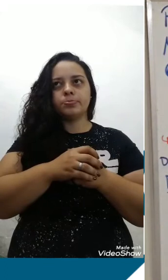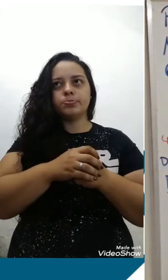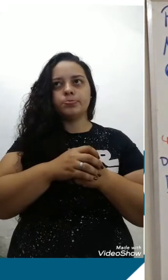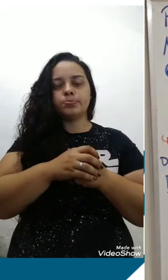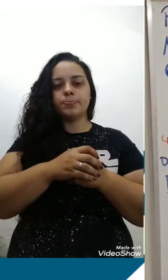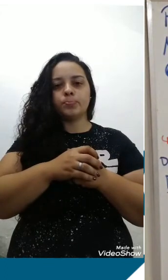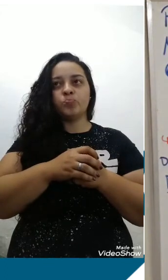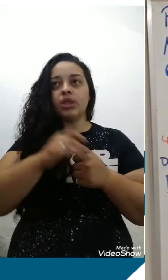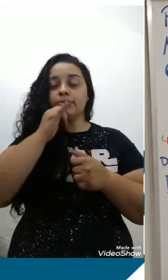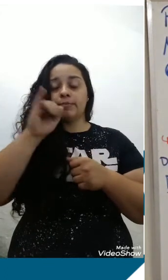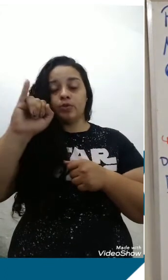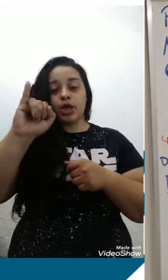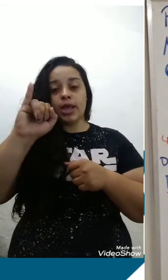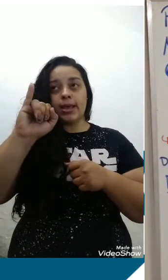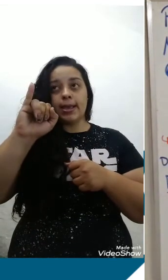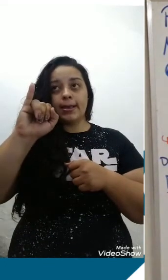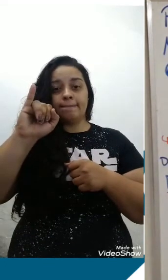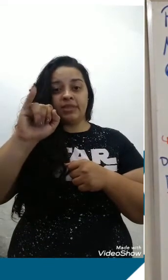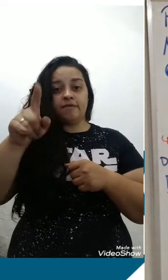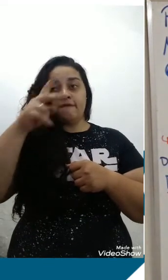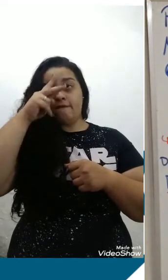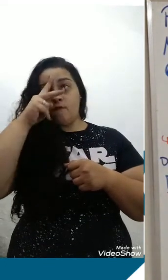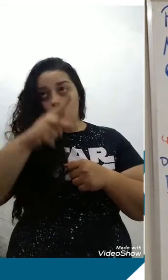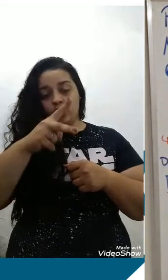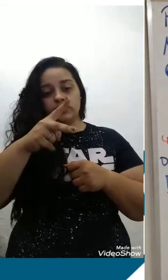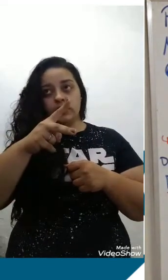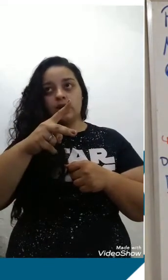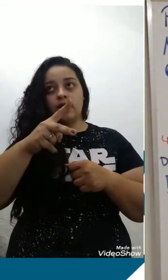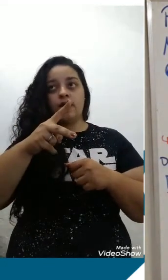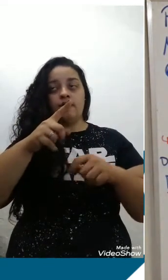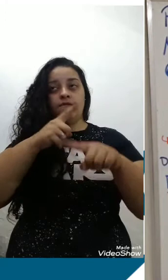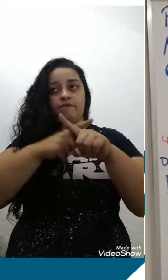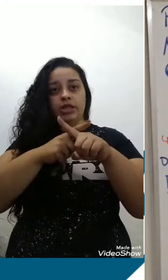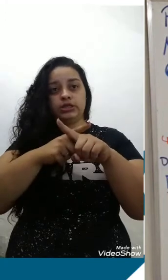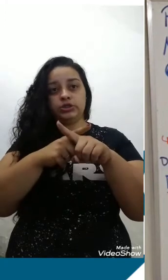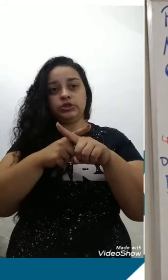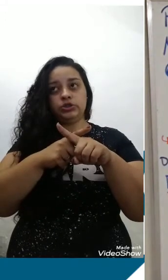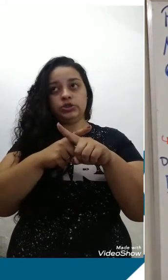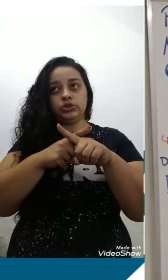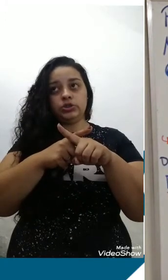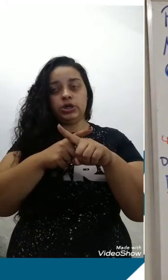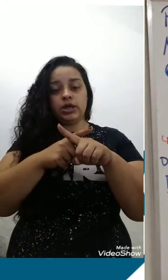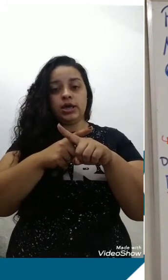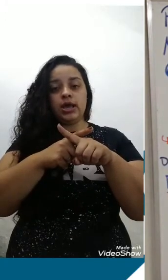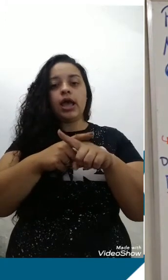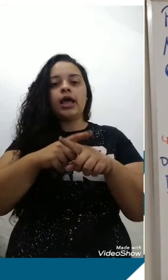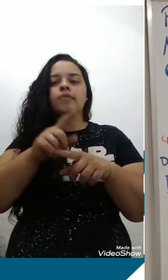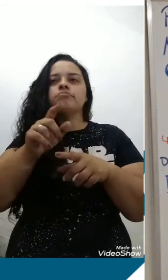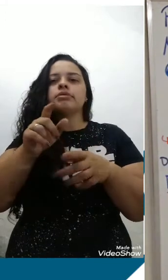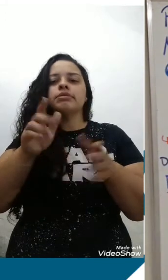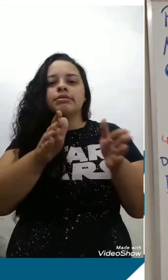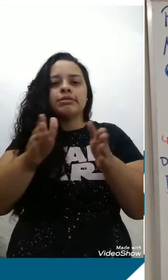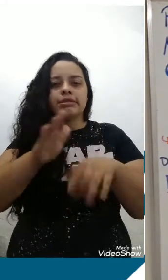suas equações. Ao definirmos impulso como força vezes